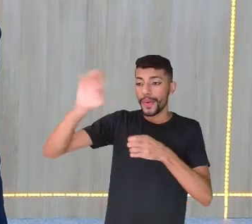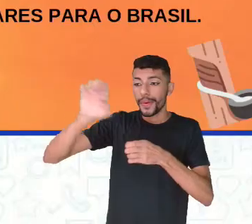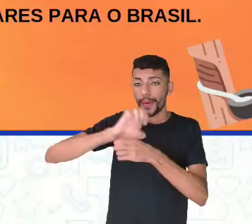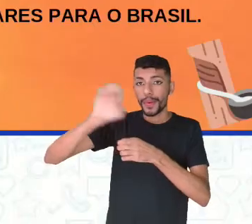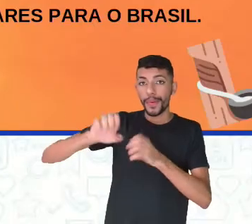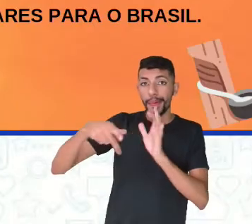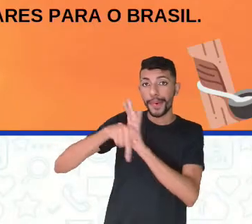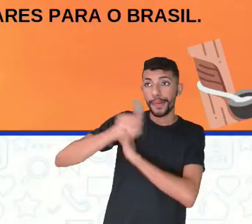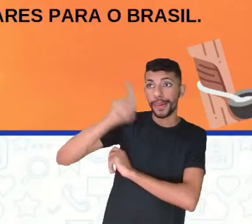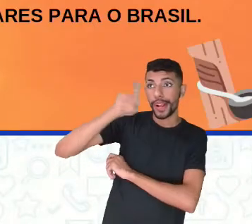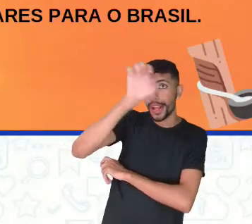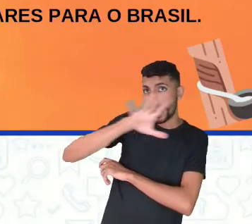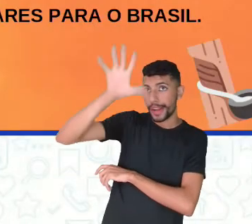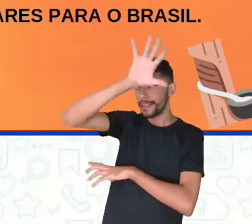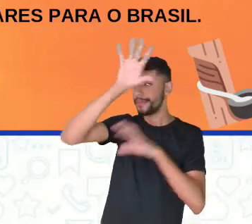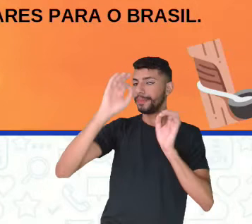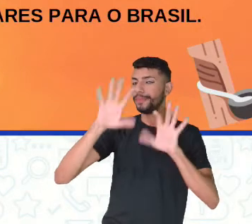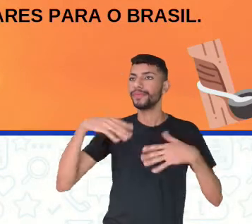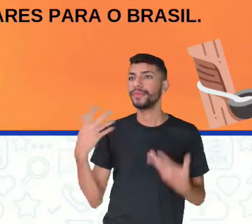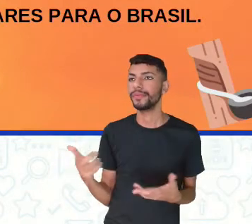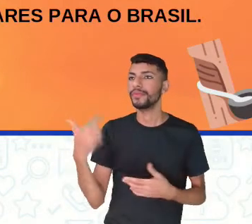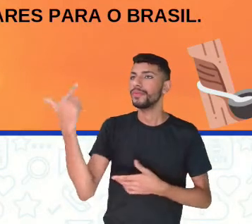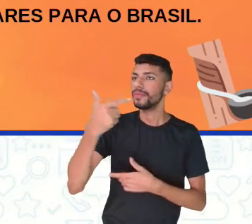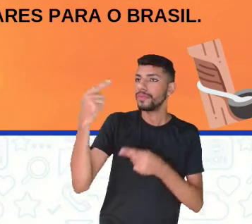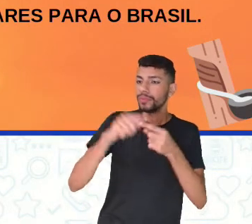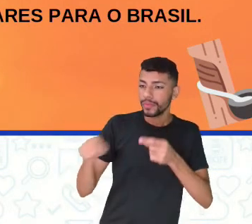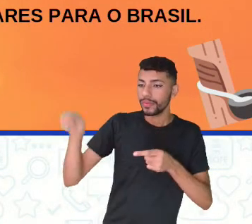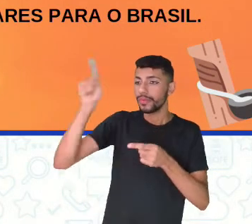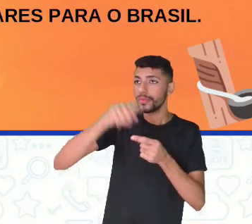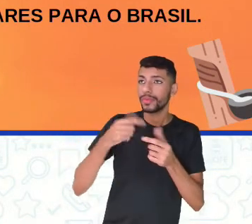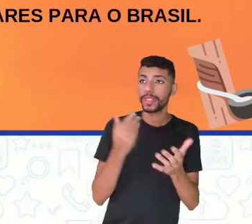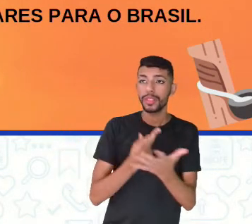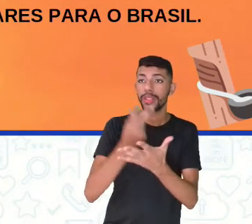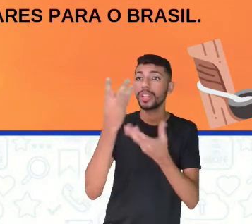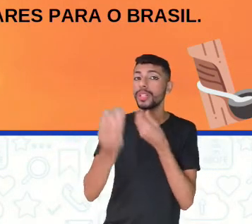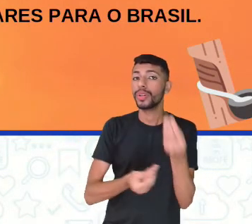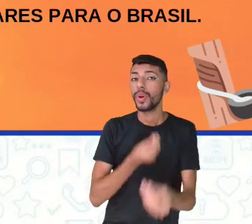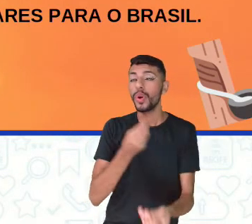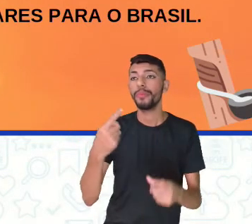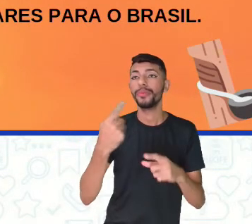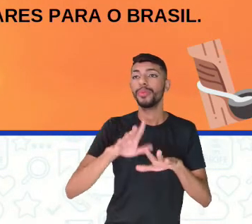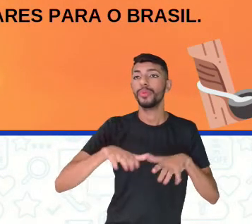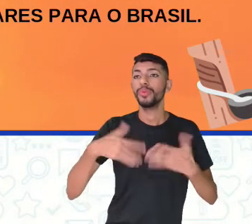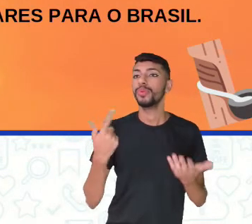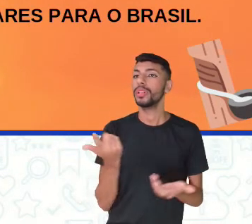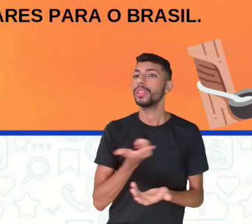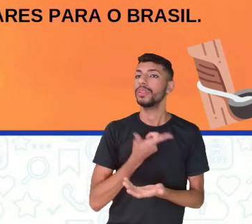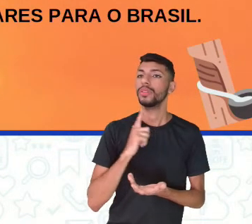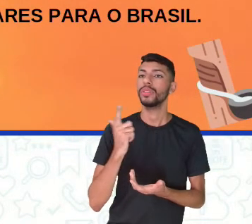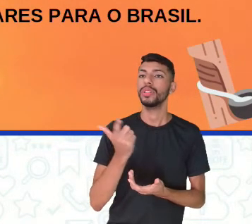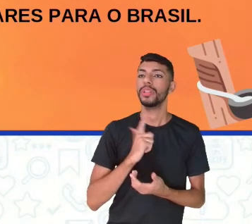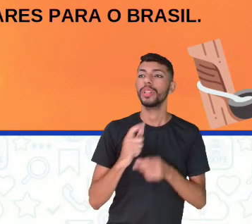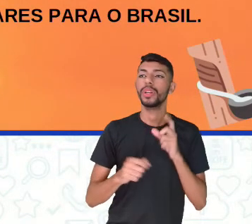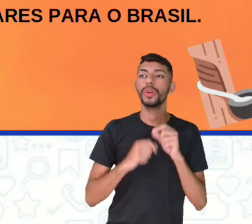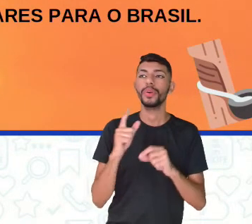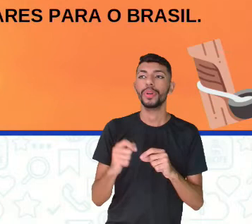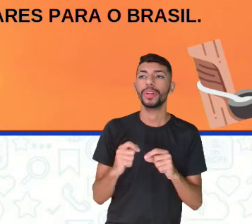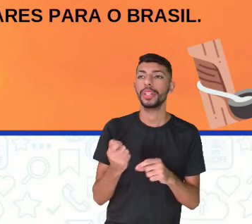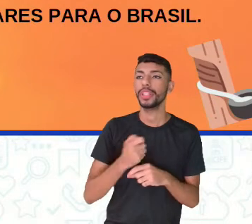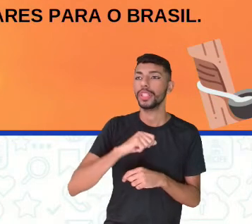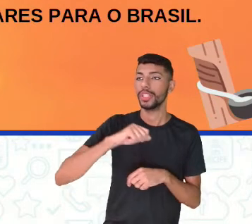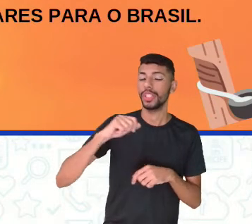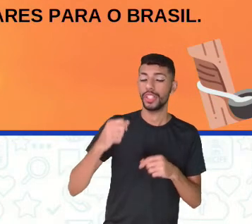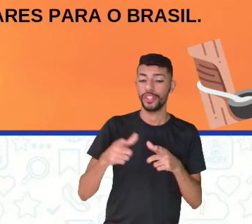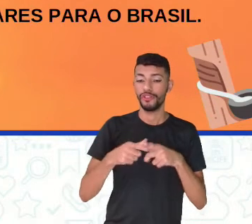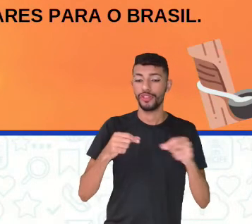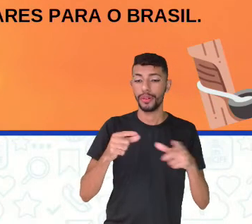segundo ciclo vem justamente aonde, ó? Quando nós temos uma invasão japonesa lá